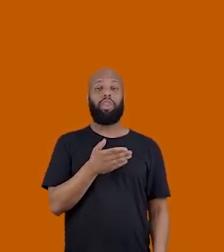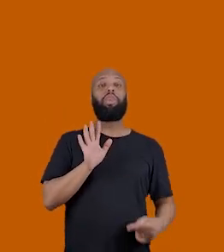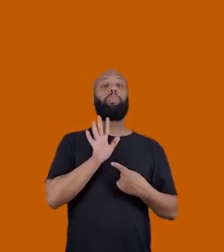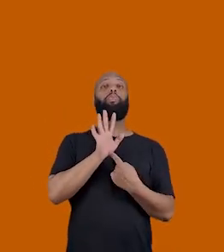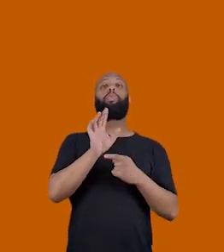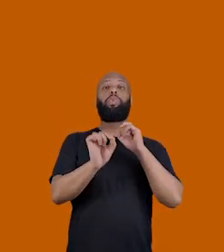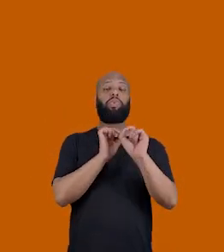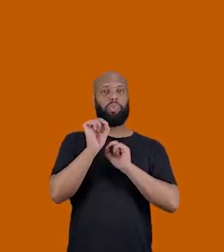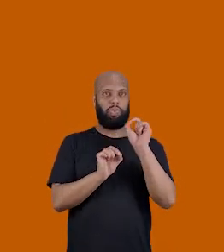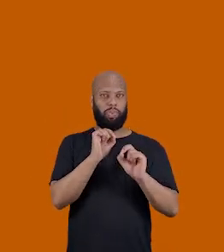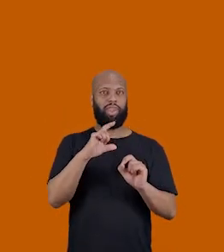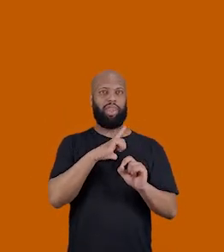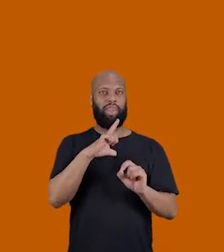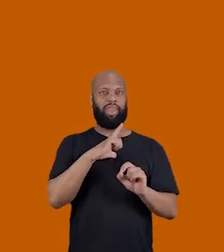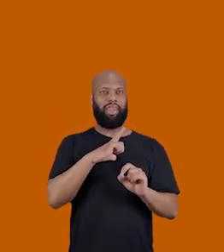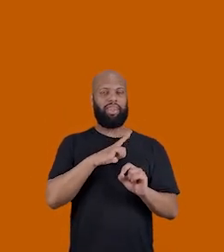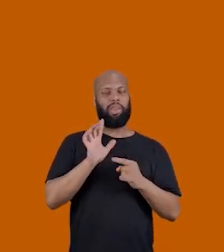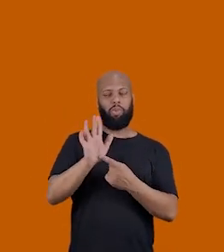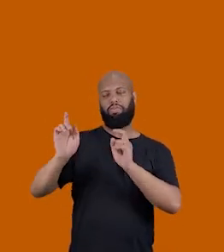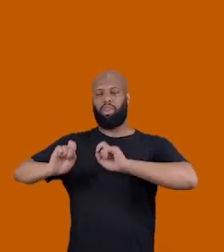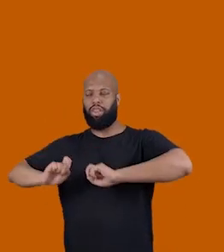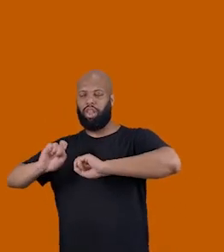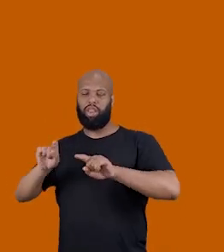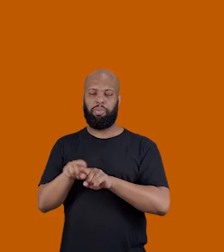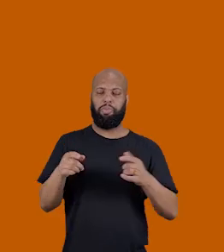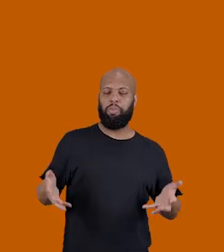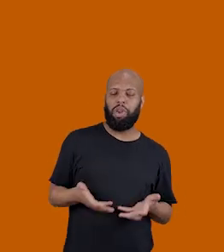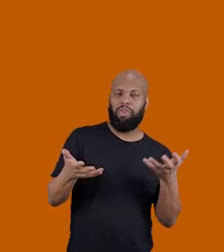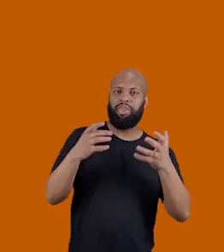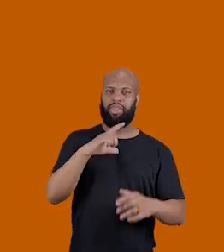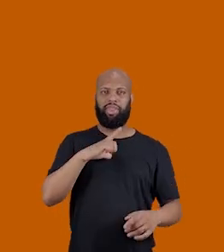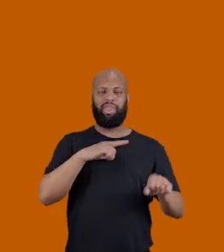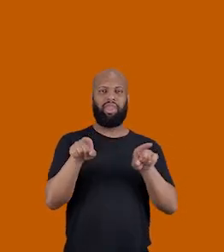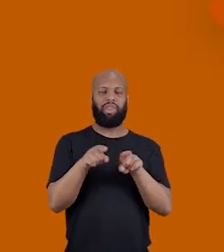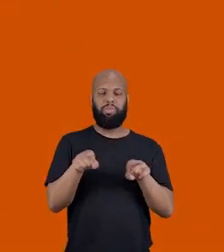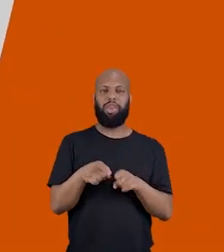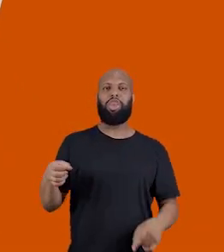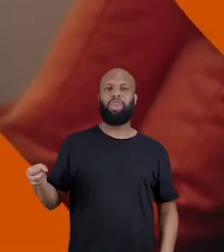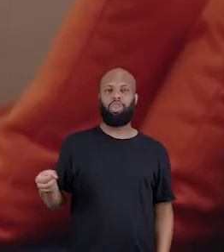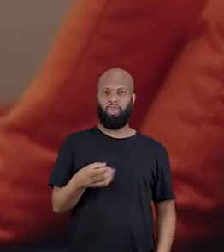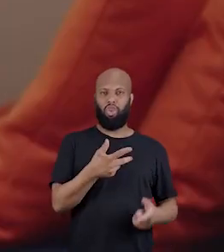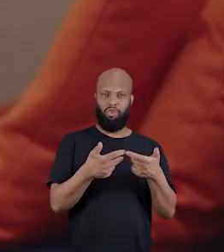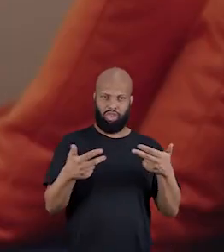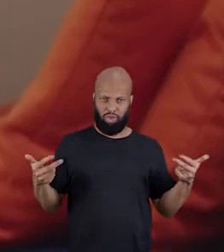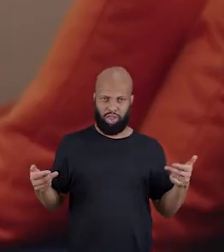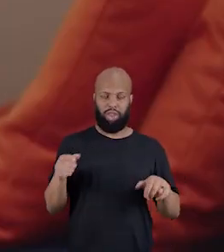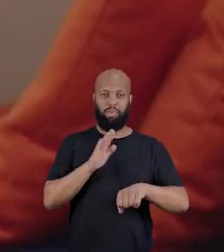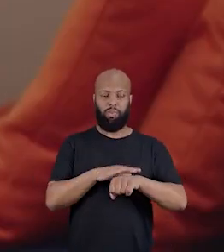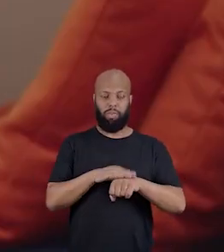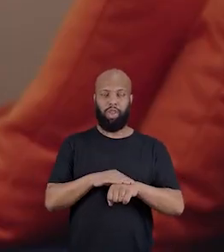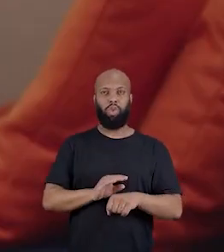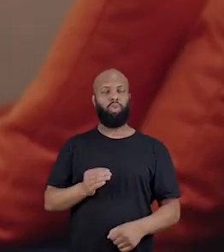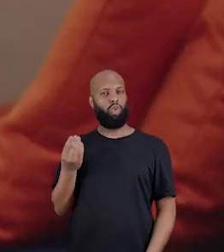mostram a combinação entre competência e motivação que as pessoas têm em novas atividades. E na hora